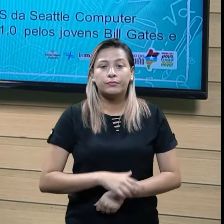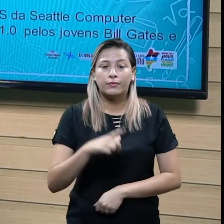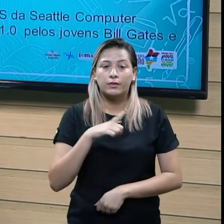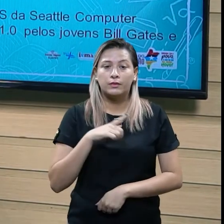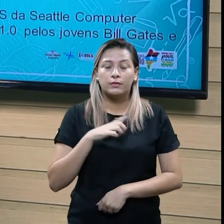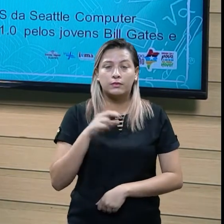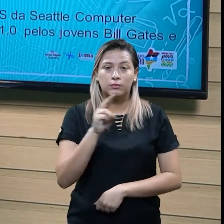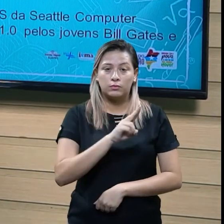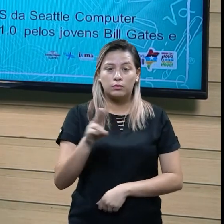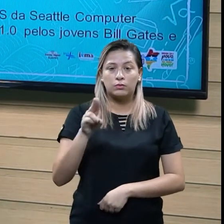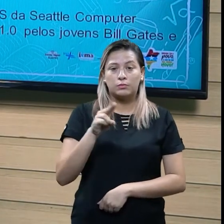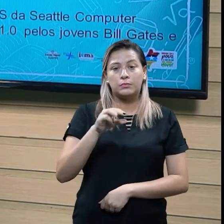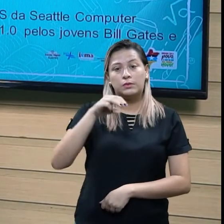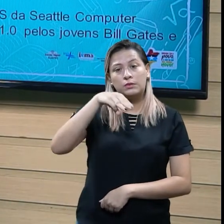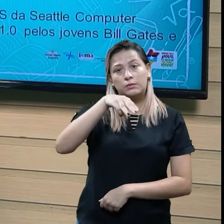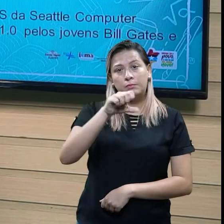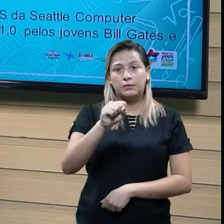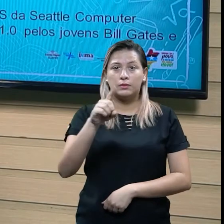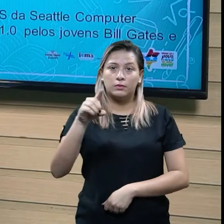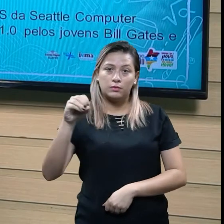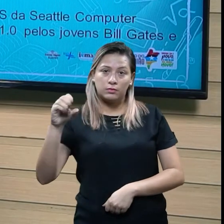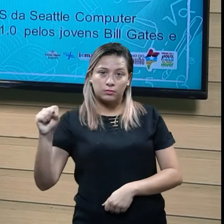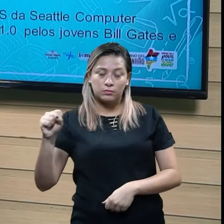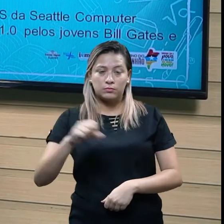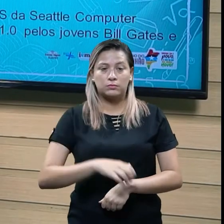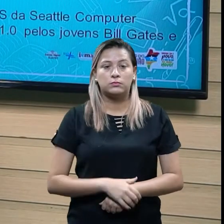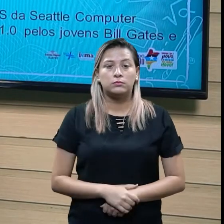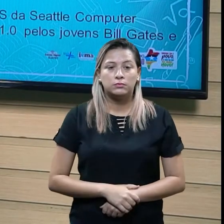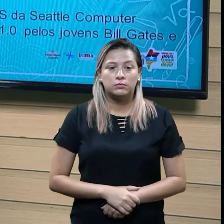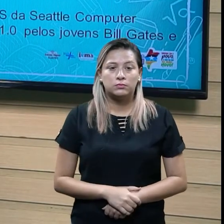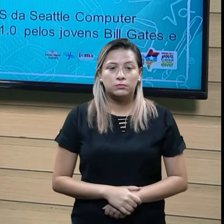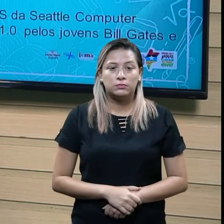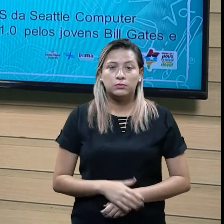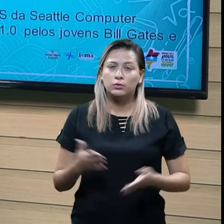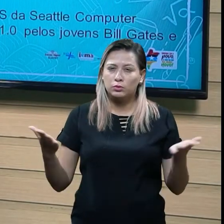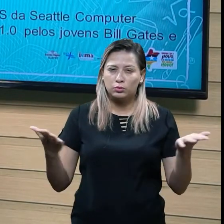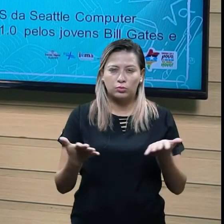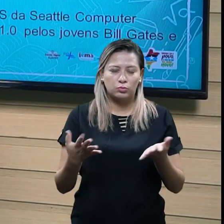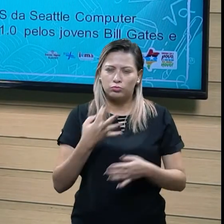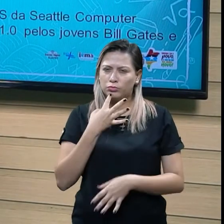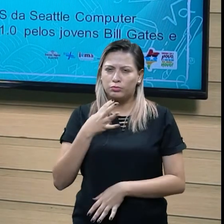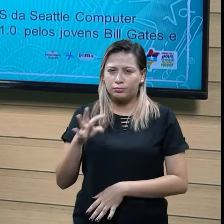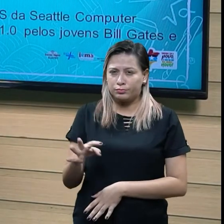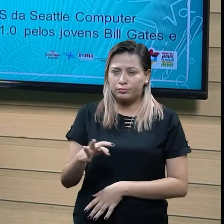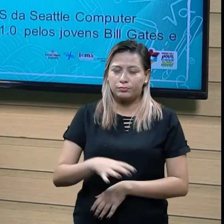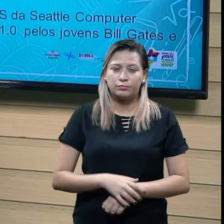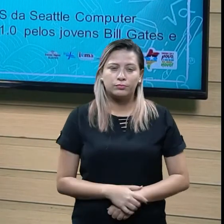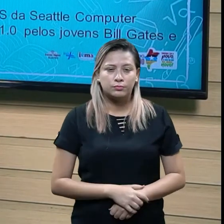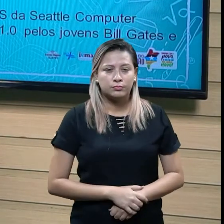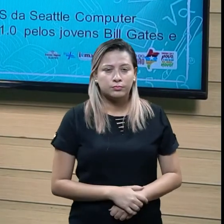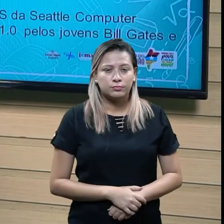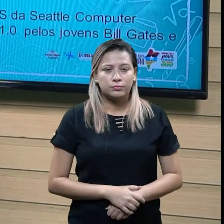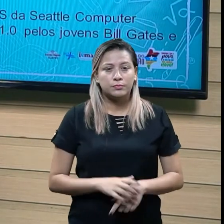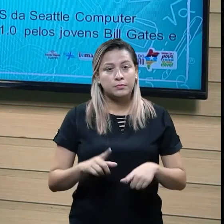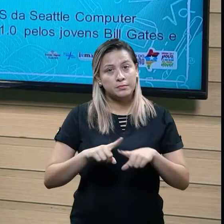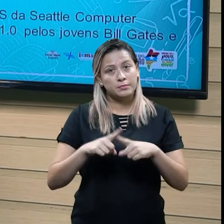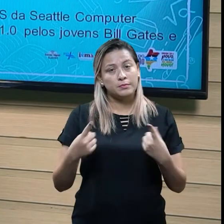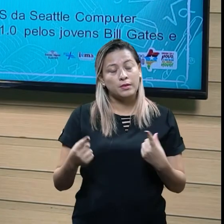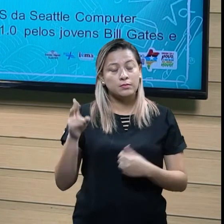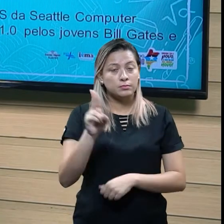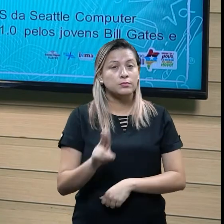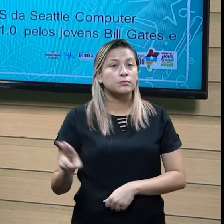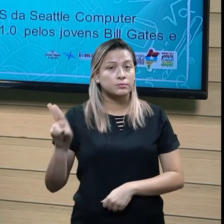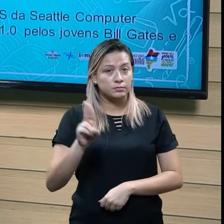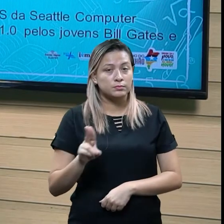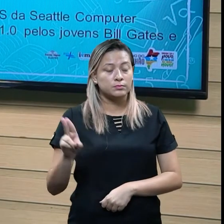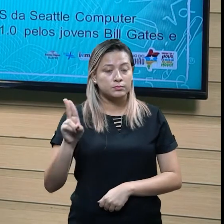de MS-DOS, que atualmente vocês não conhecem, porém ele pode ser usado,